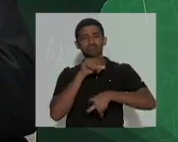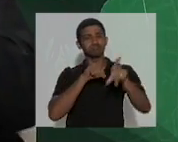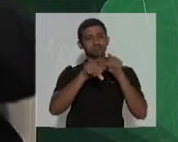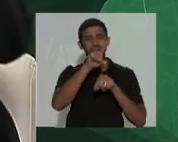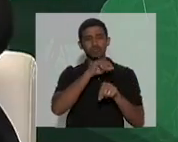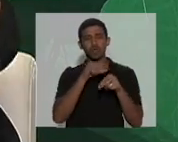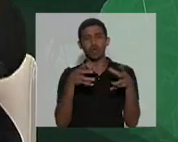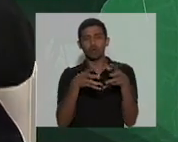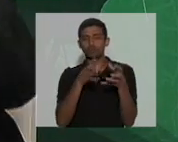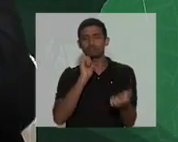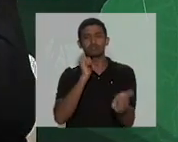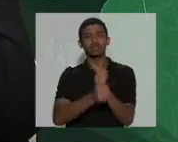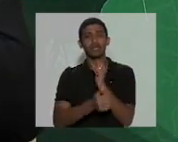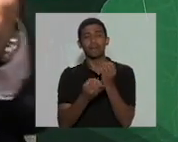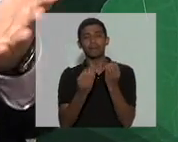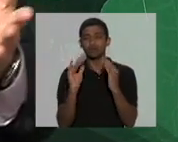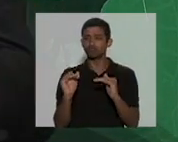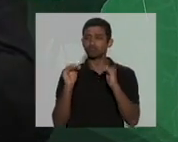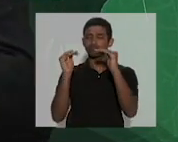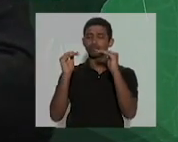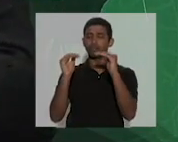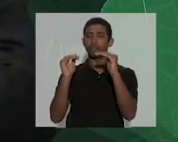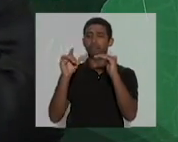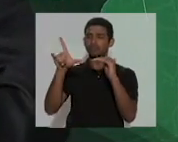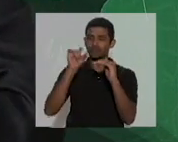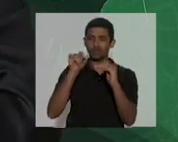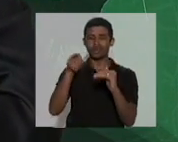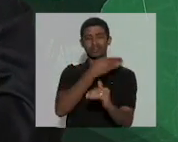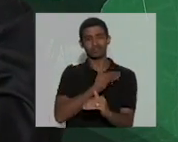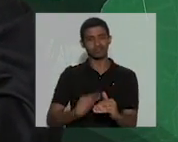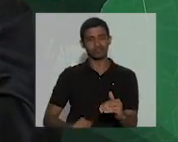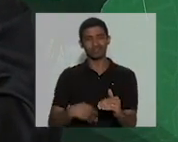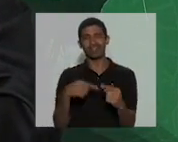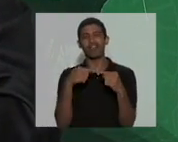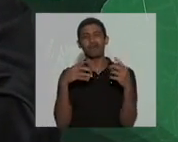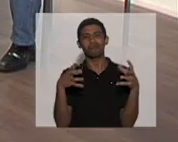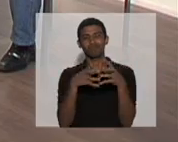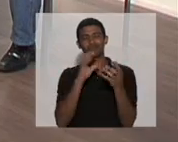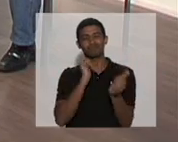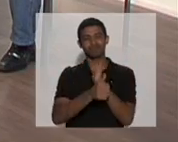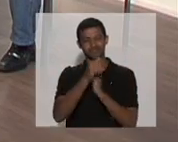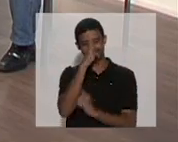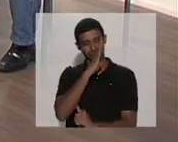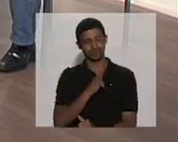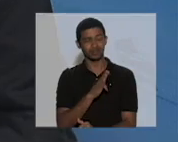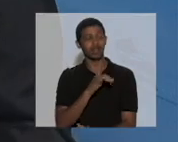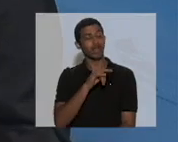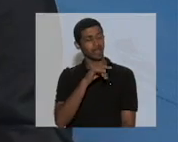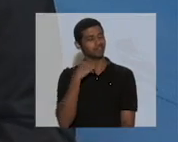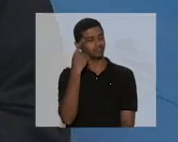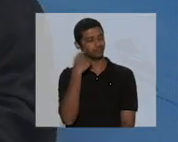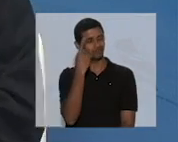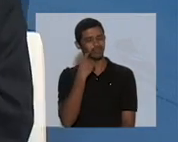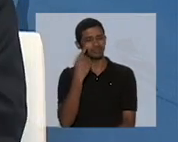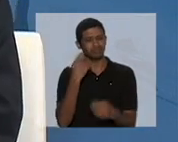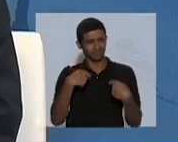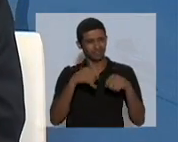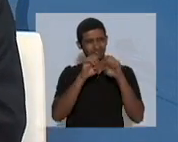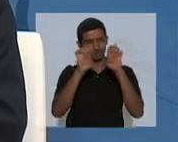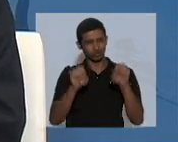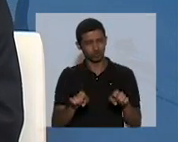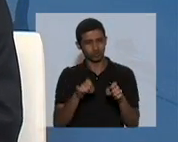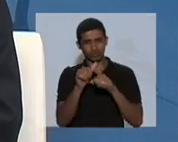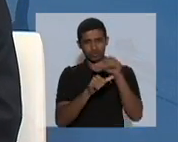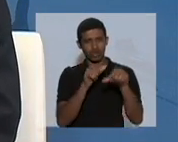de escolha e de governança do esporte brasileiro. É isso, deputado. Precisa mexer na estrutura, porque a gente